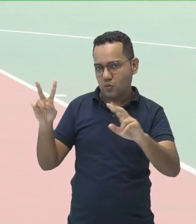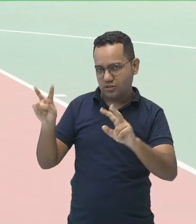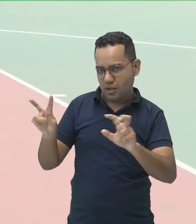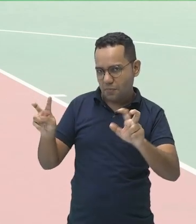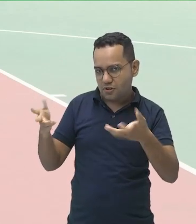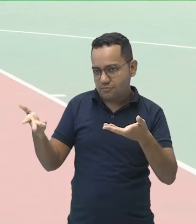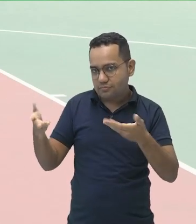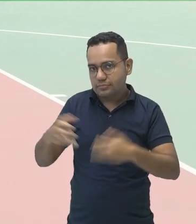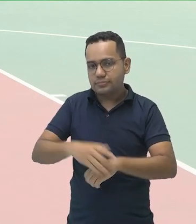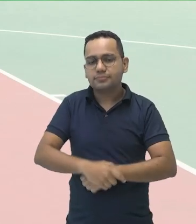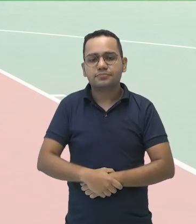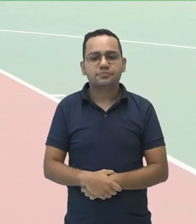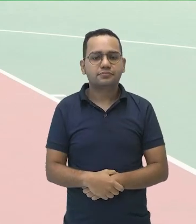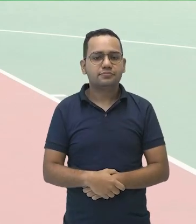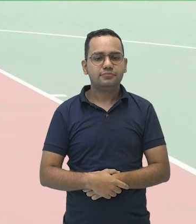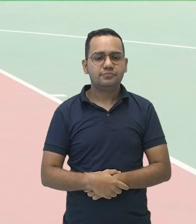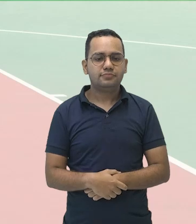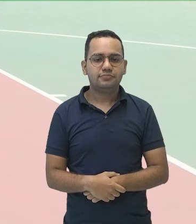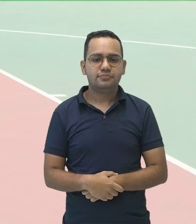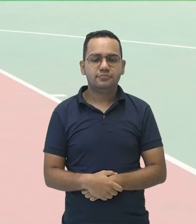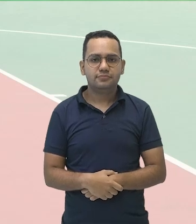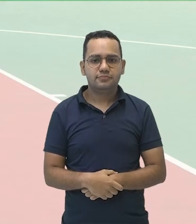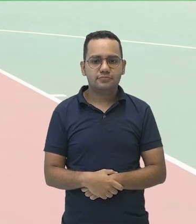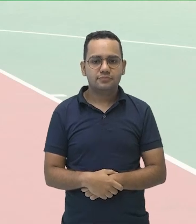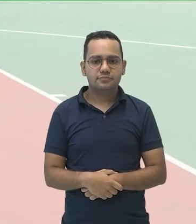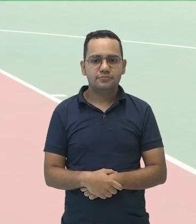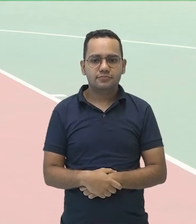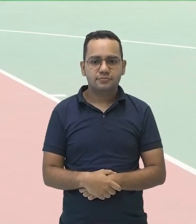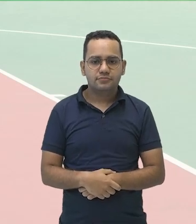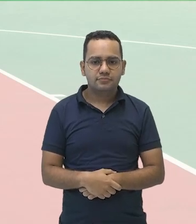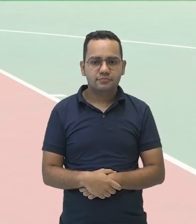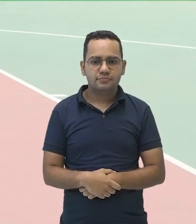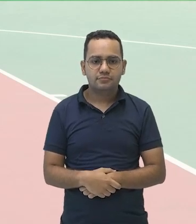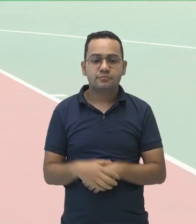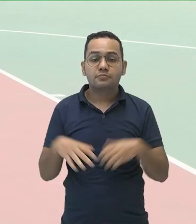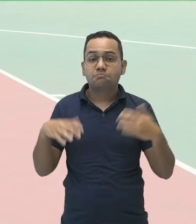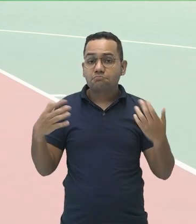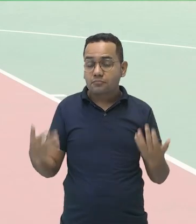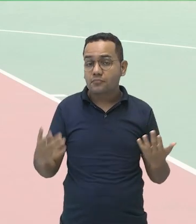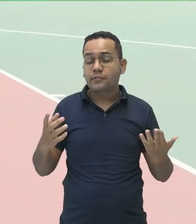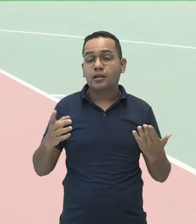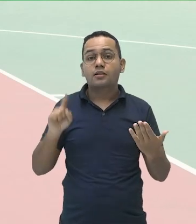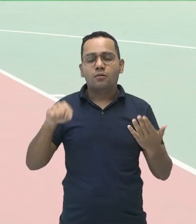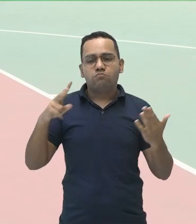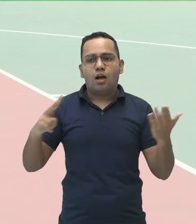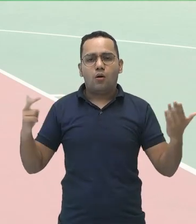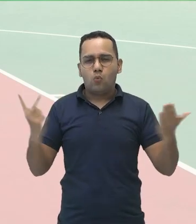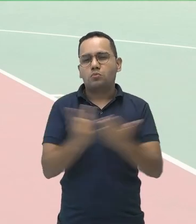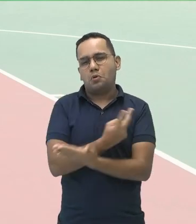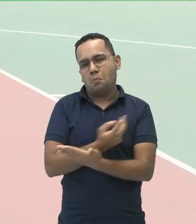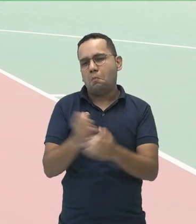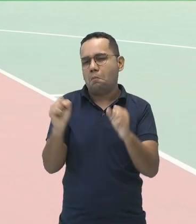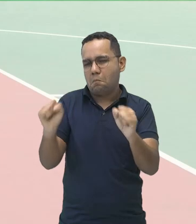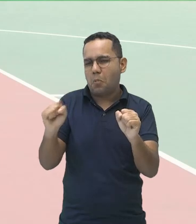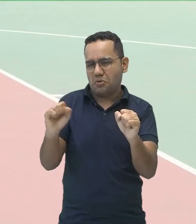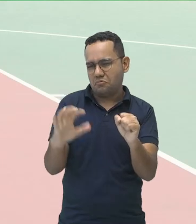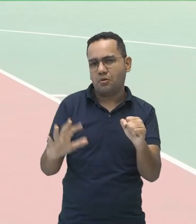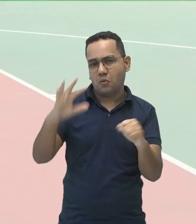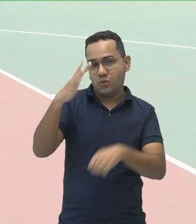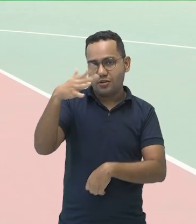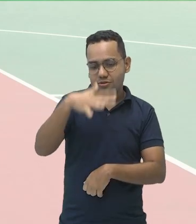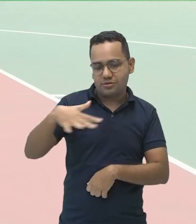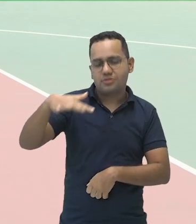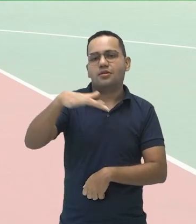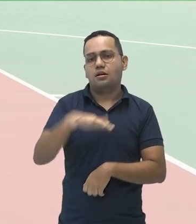dente? Desmaios e cortes na pele? Esses são acidentes que podem sim ocorrer aqui no nosso espaço,